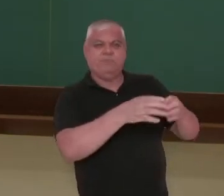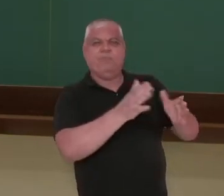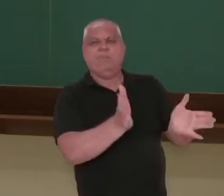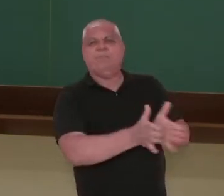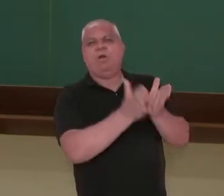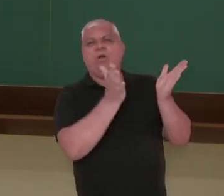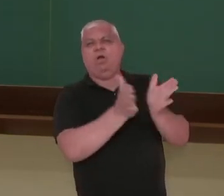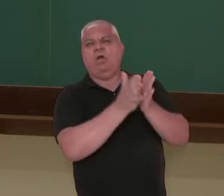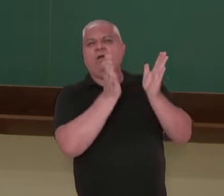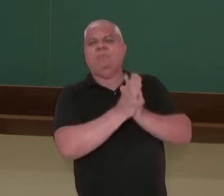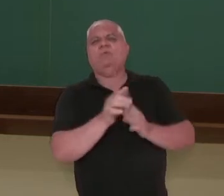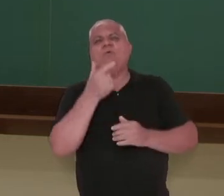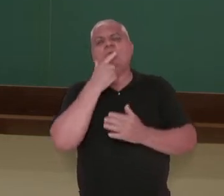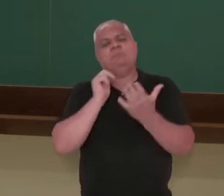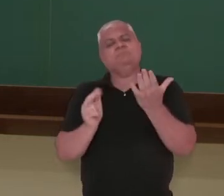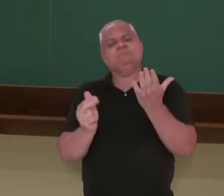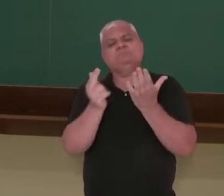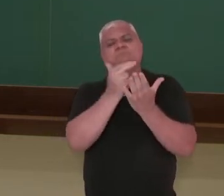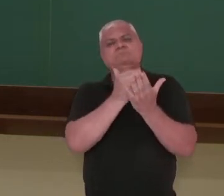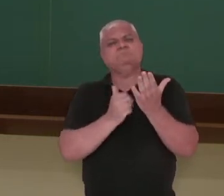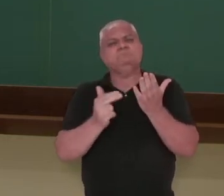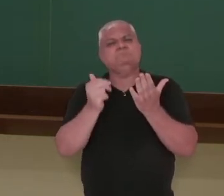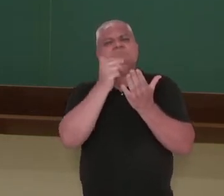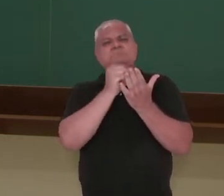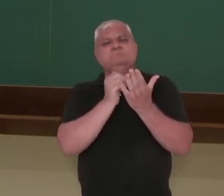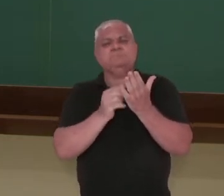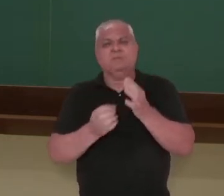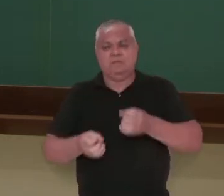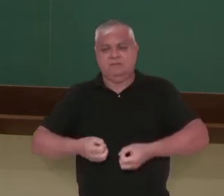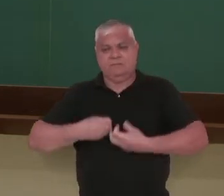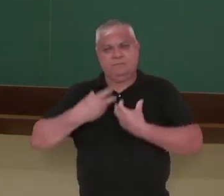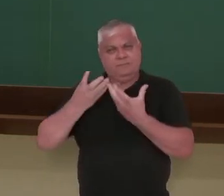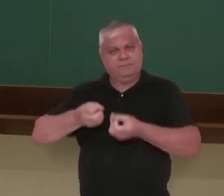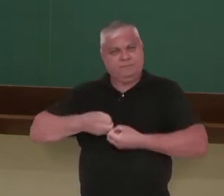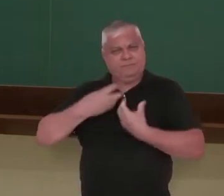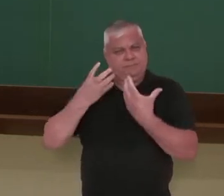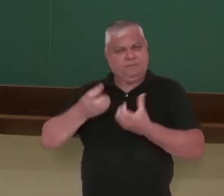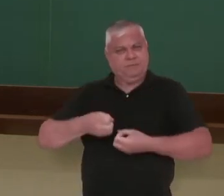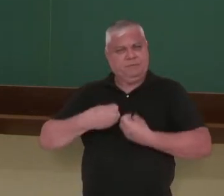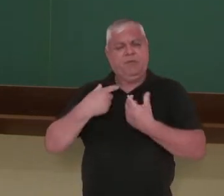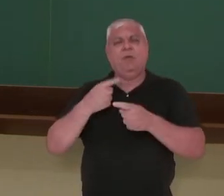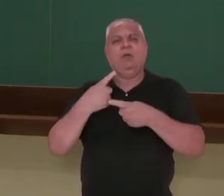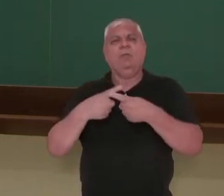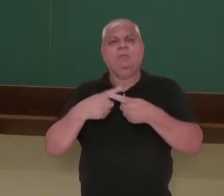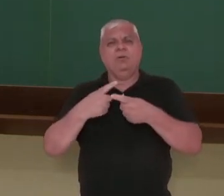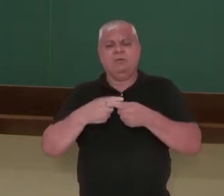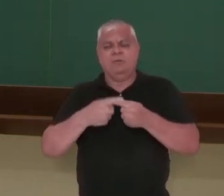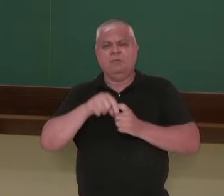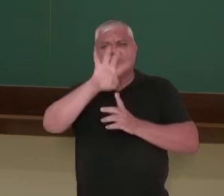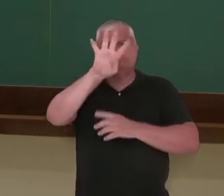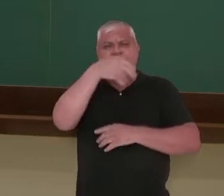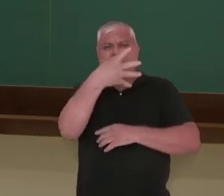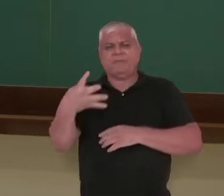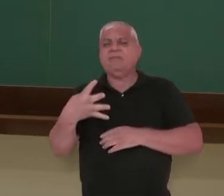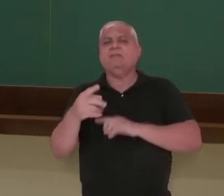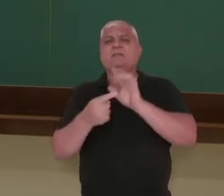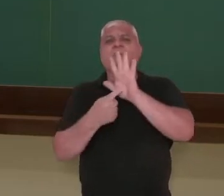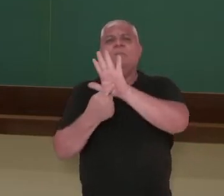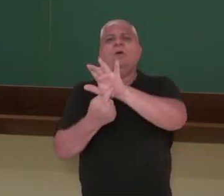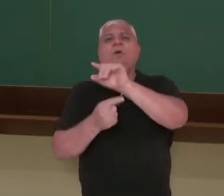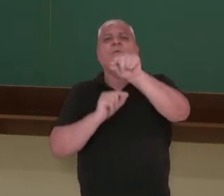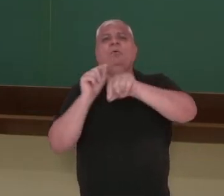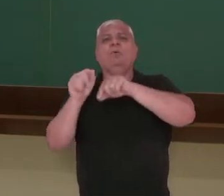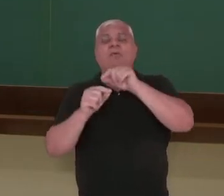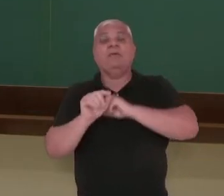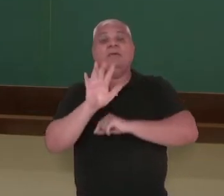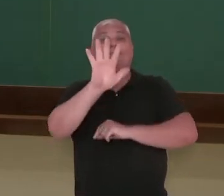estão pintando bastante coisa. Está começando aquele surgir impressionismo, porque já está tendo uma pintura de algumas coisas diferentes, algumas coisas bonitas.